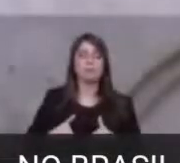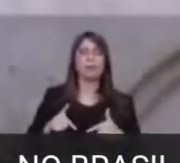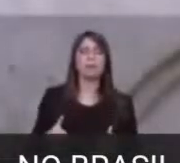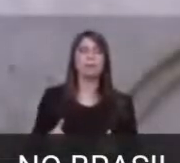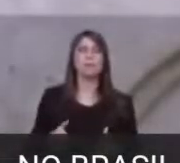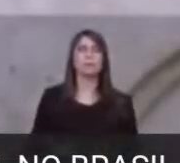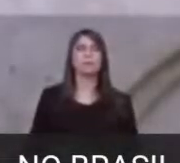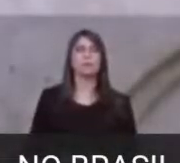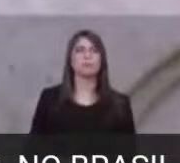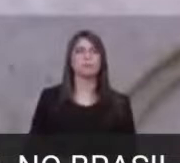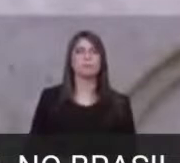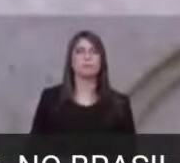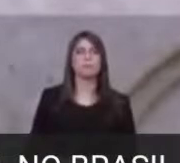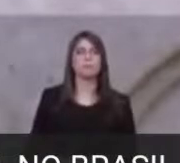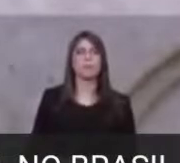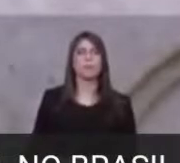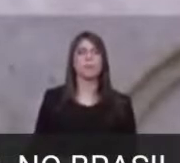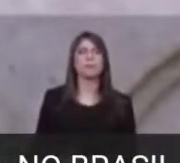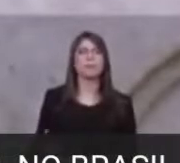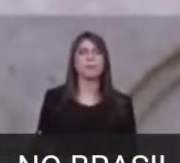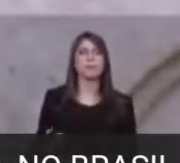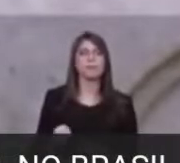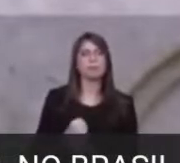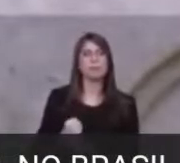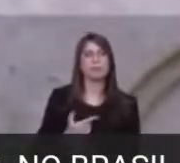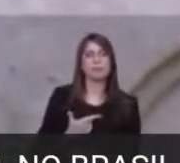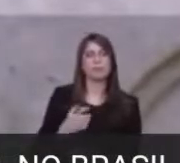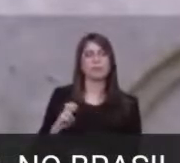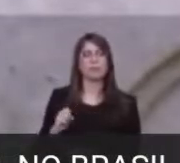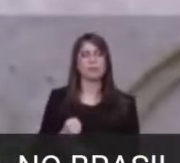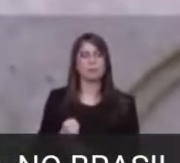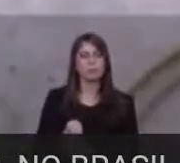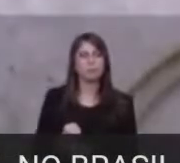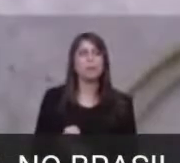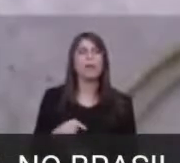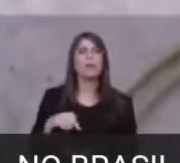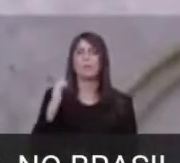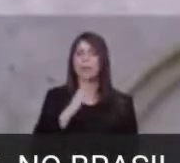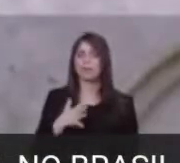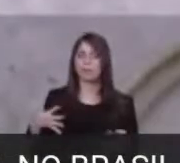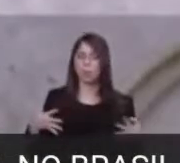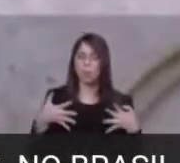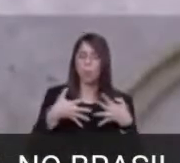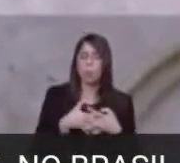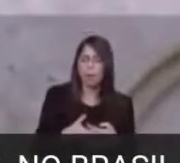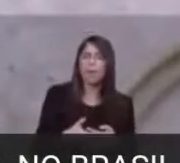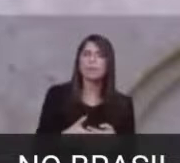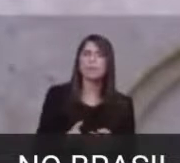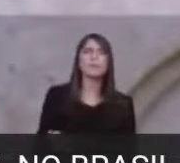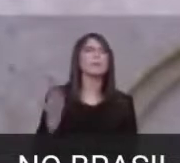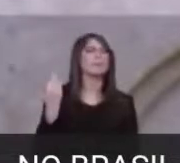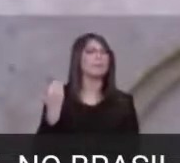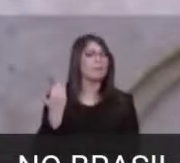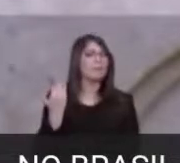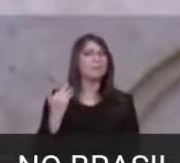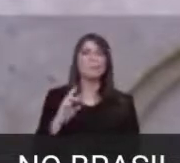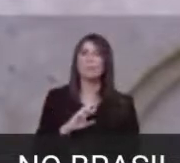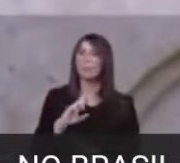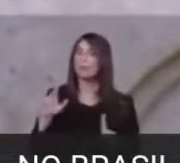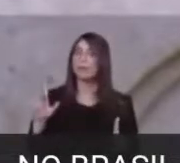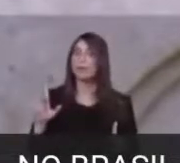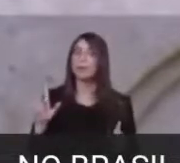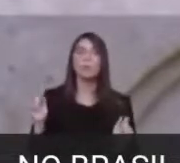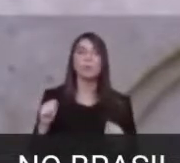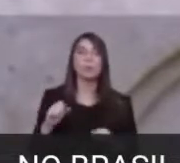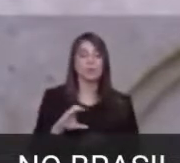atuação. Nos últimos 35 anos, o Brasil viveu situações institucionais complexas, que em outros tempos teriam